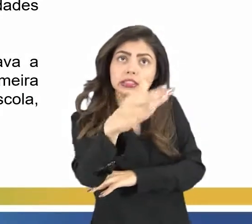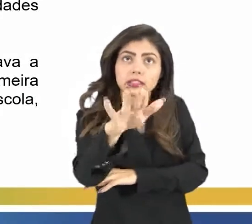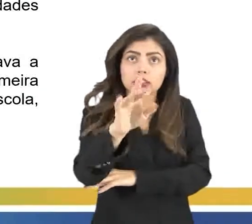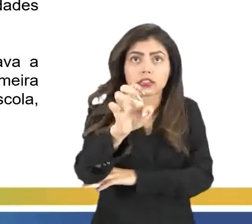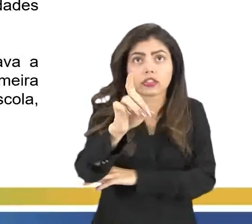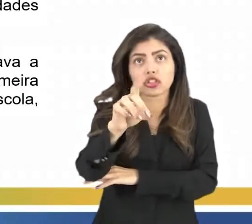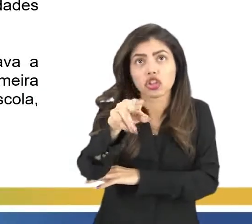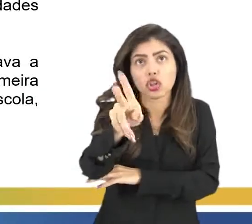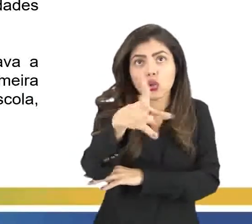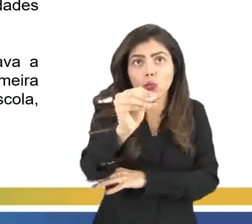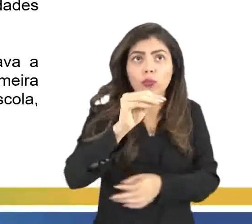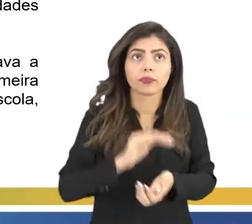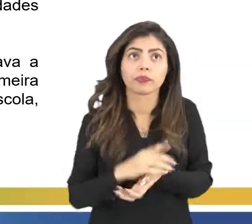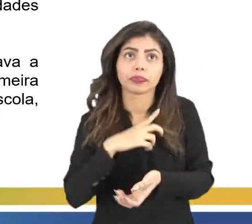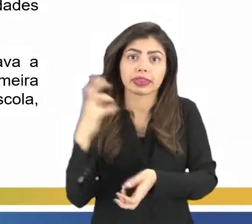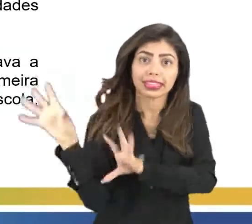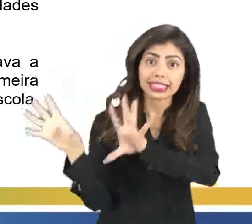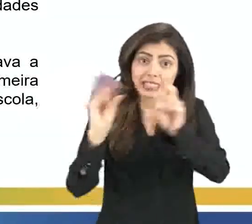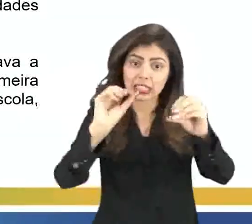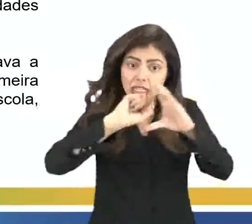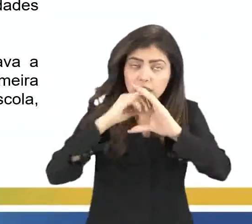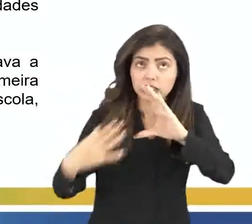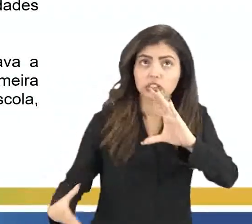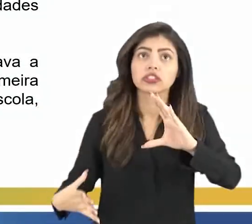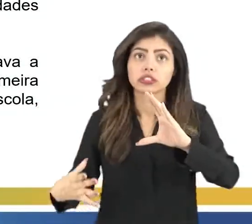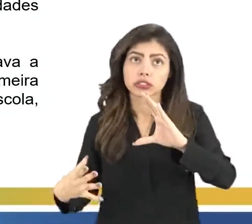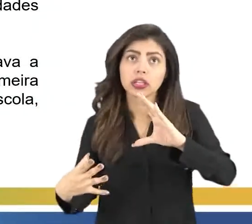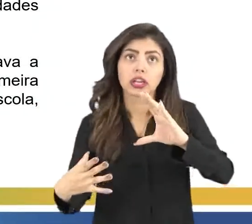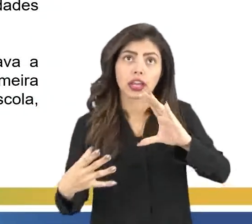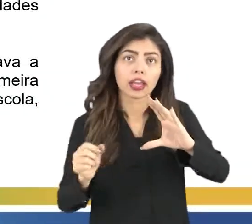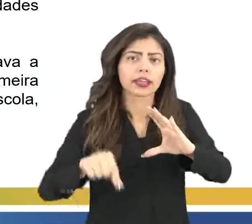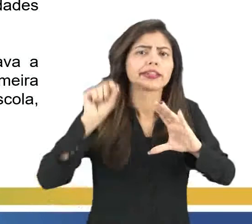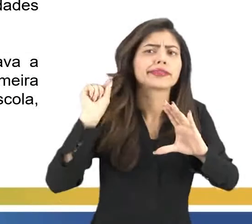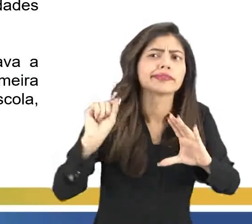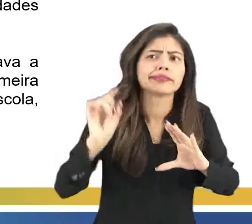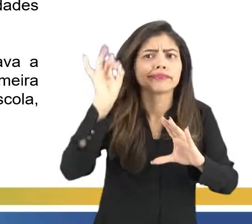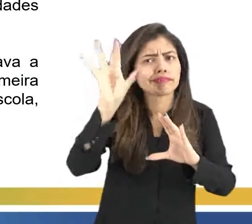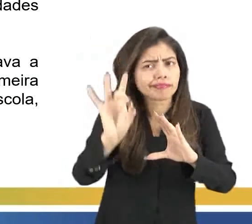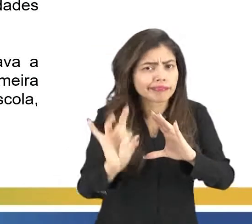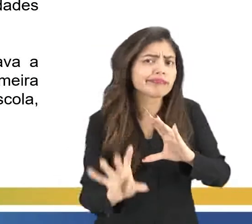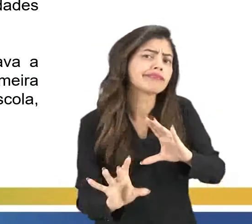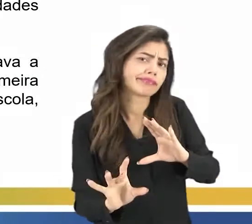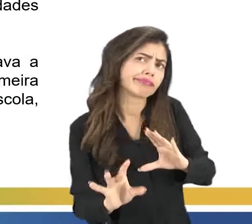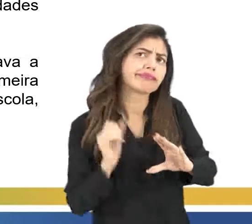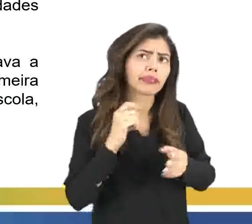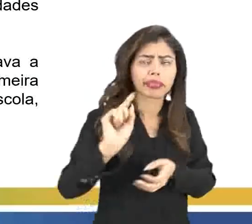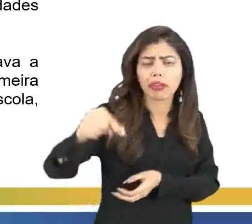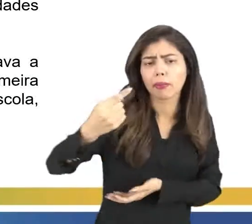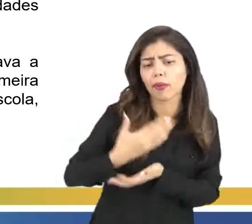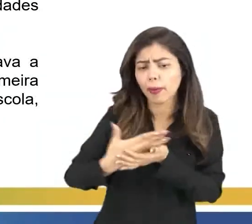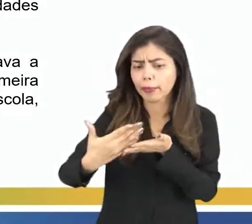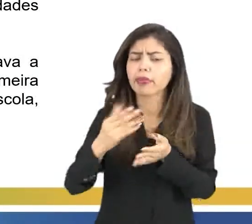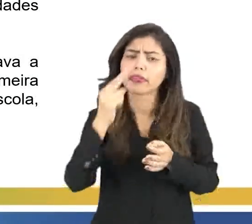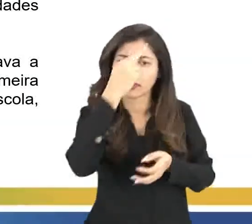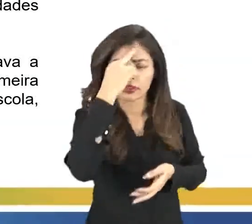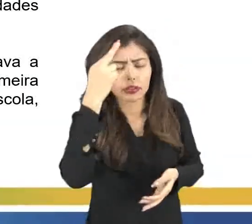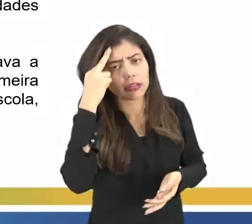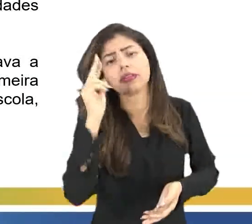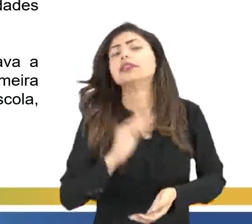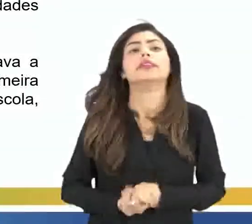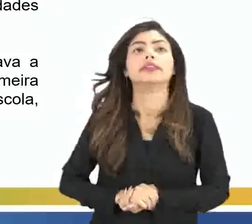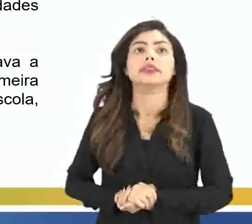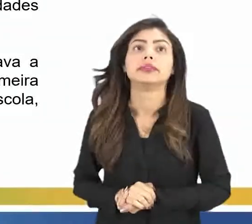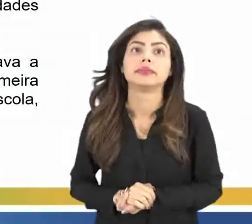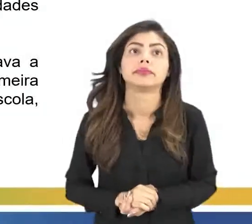eles traz uma característica de quem é Ananda, de quem é o Dinho, e depois o início da história. Olha lá nosso